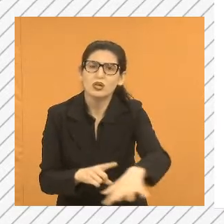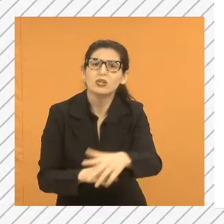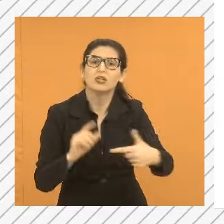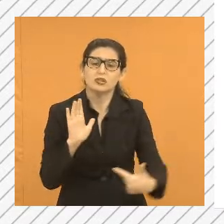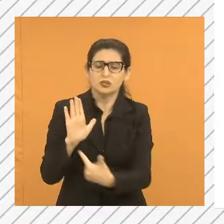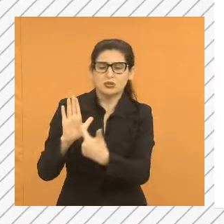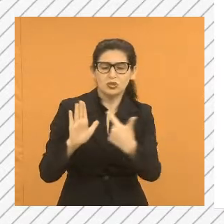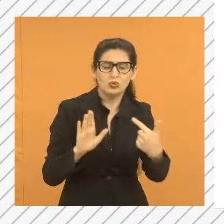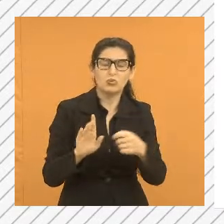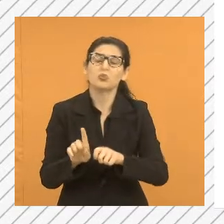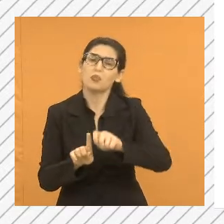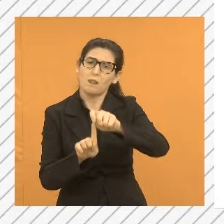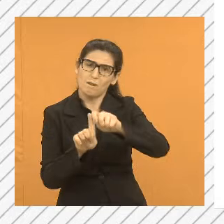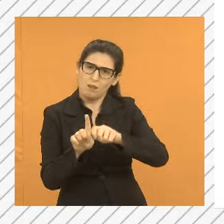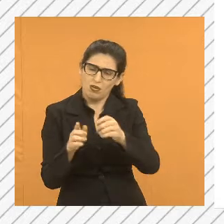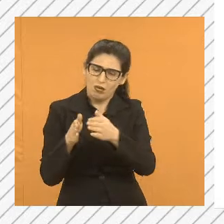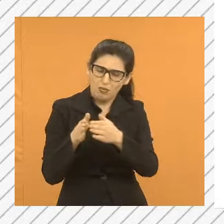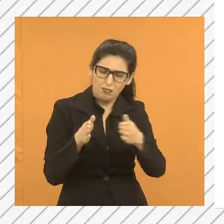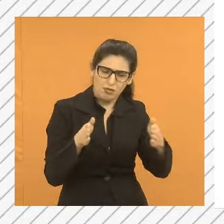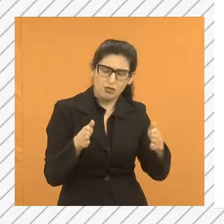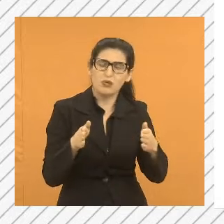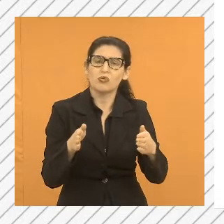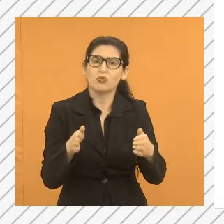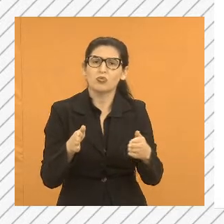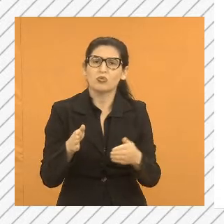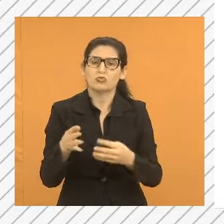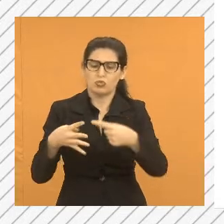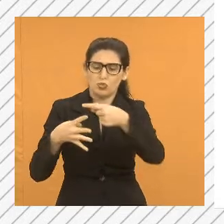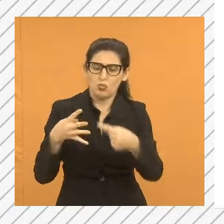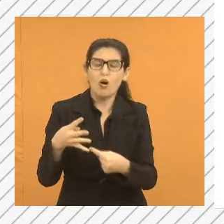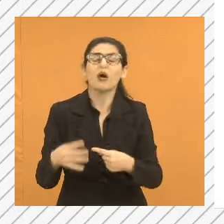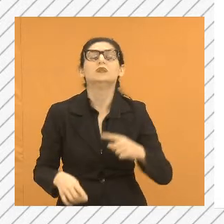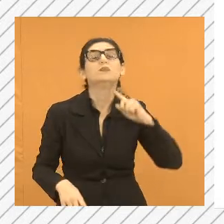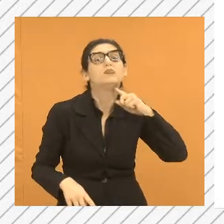de 2017.